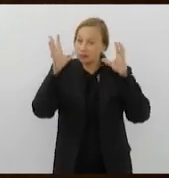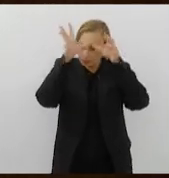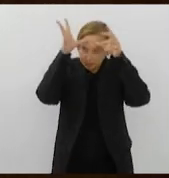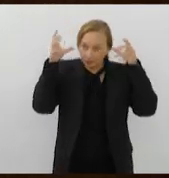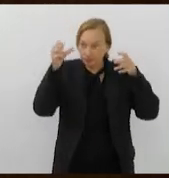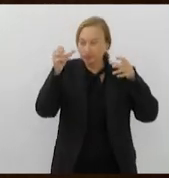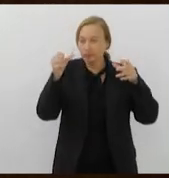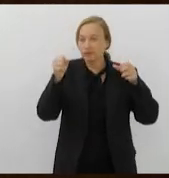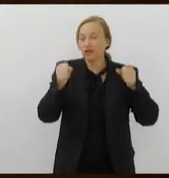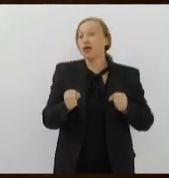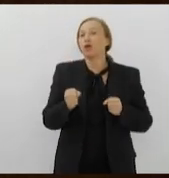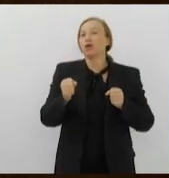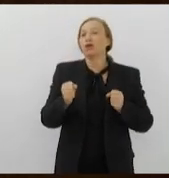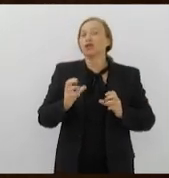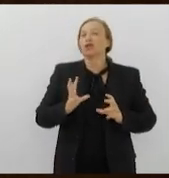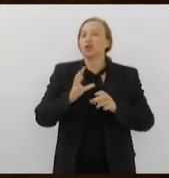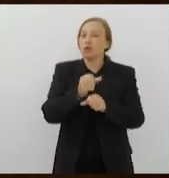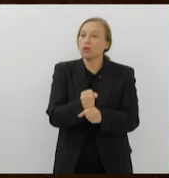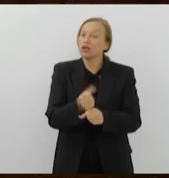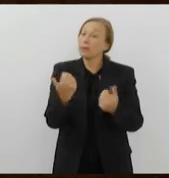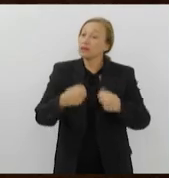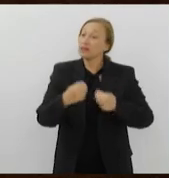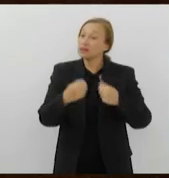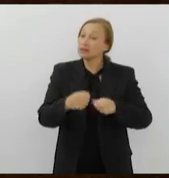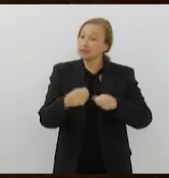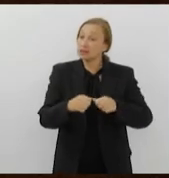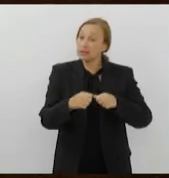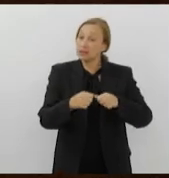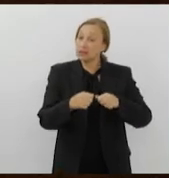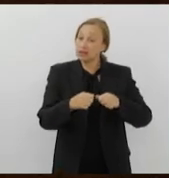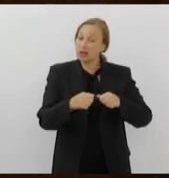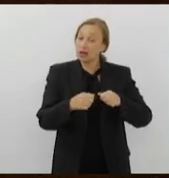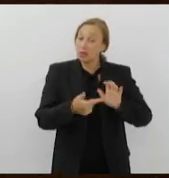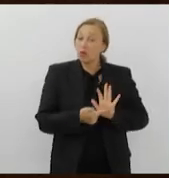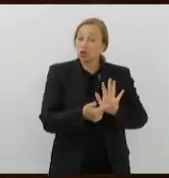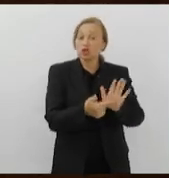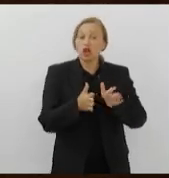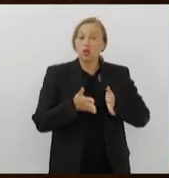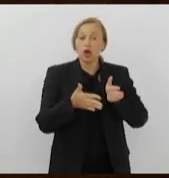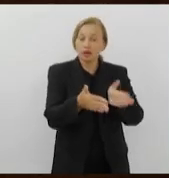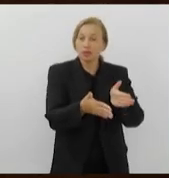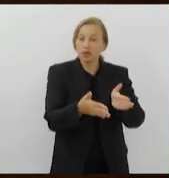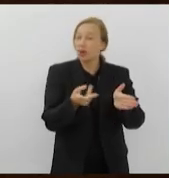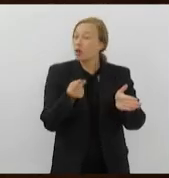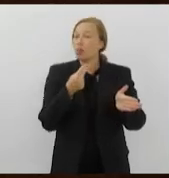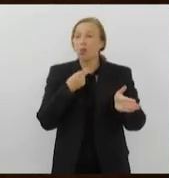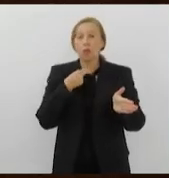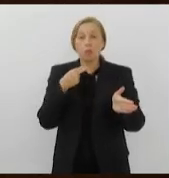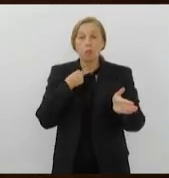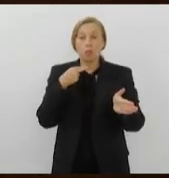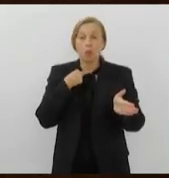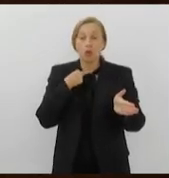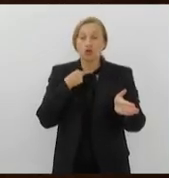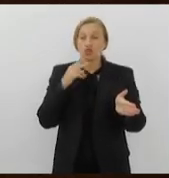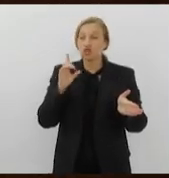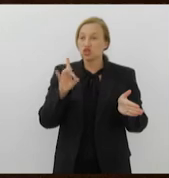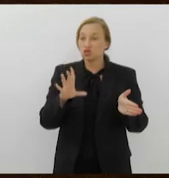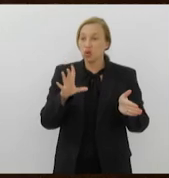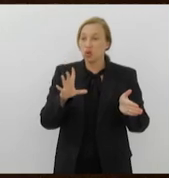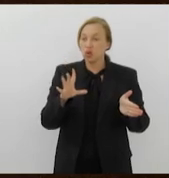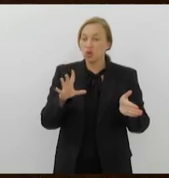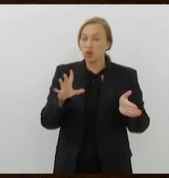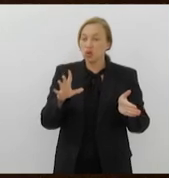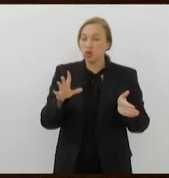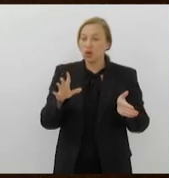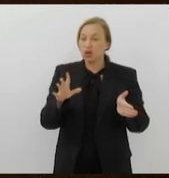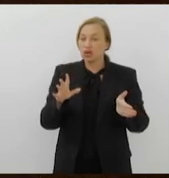tem que dar um caminho. Ele não pode ser simplesmente o órgão que impede que a política pública aconteça. É dever